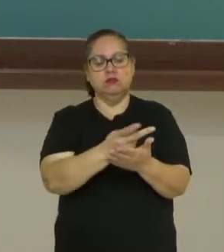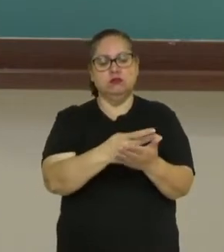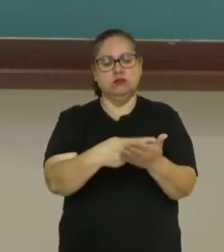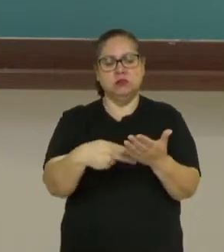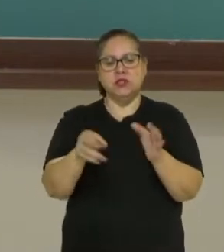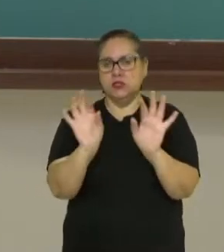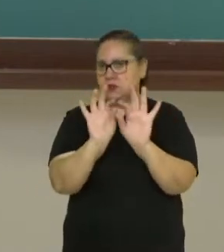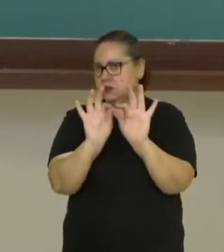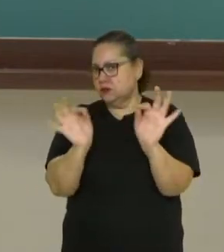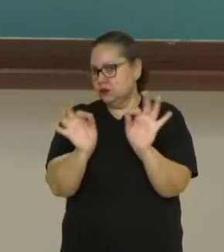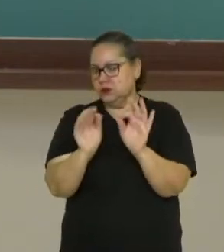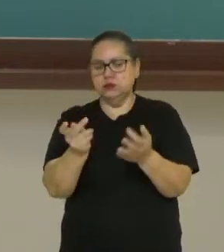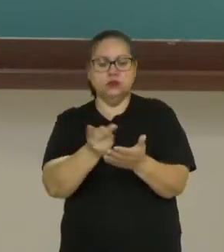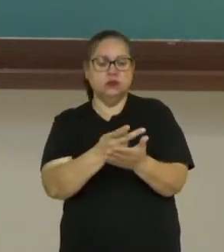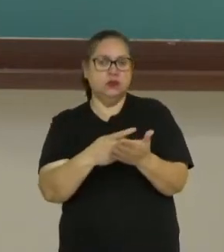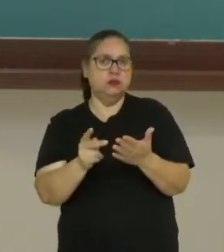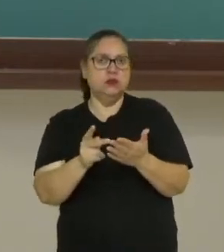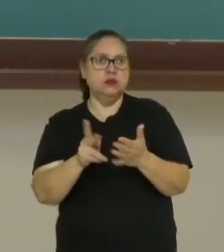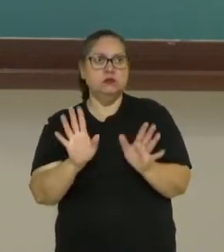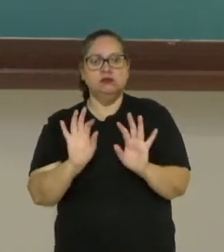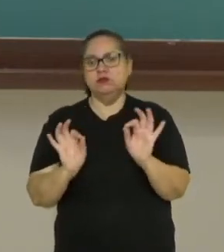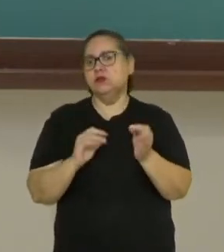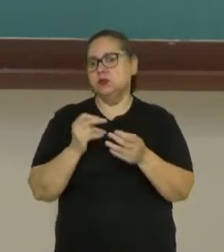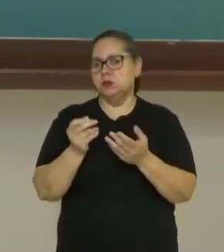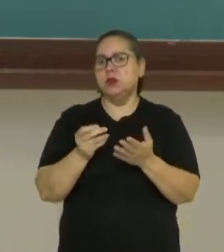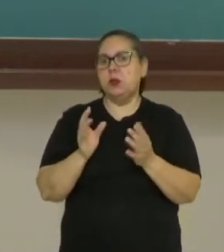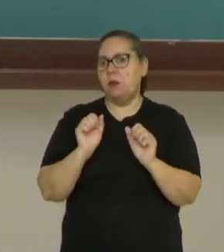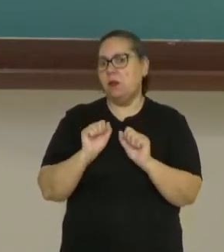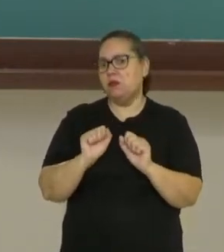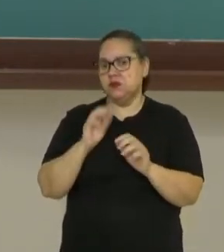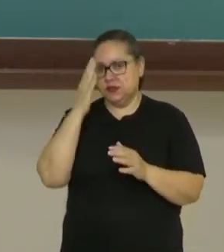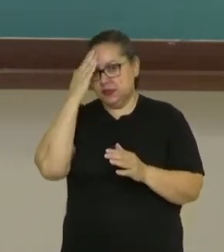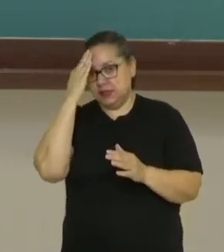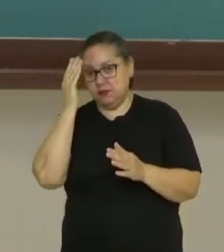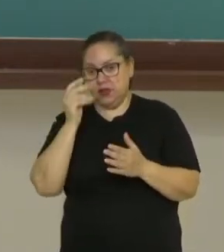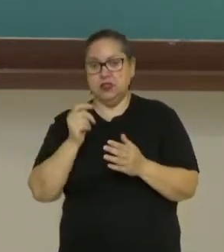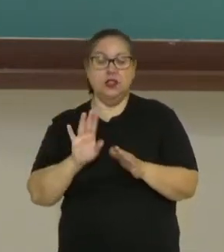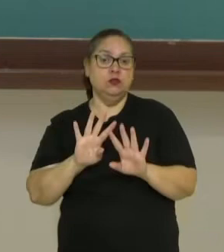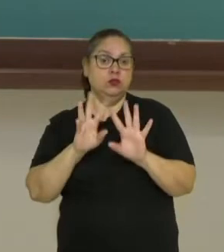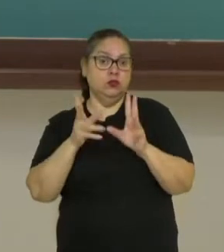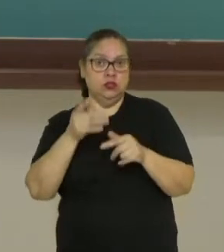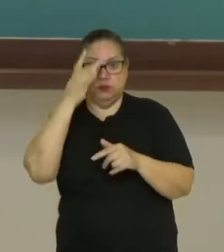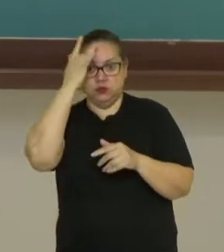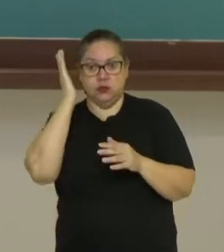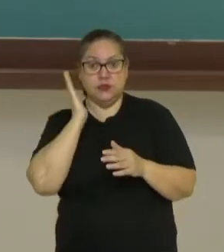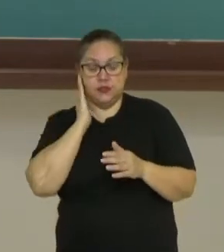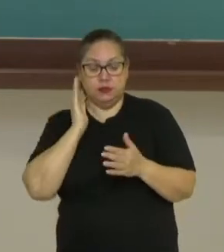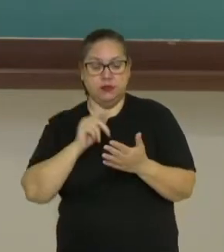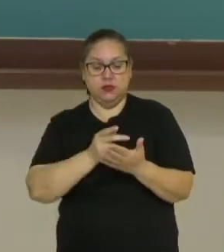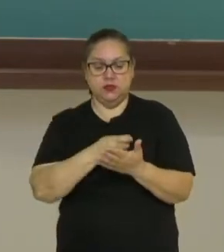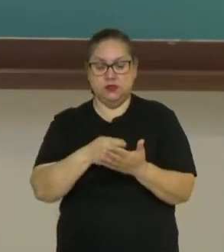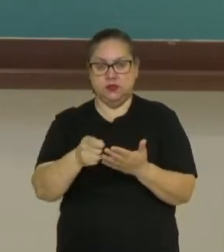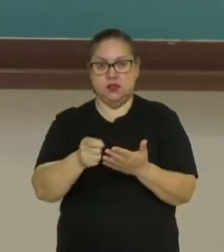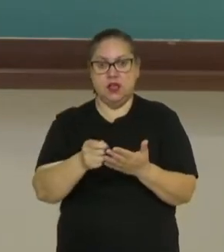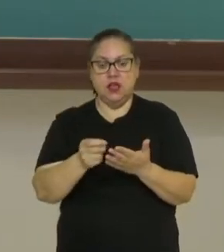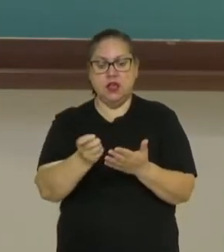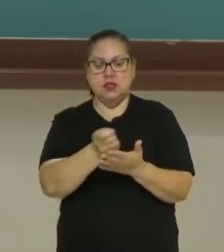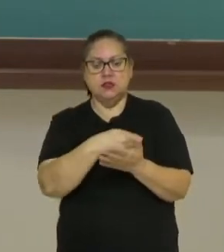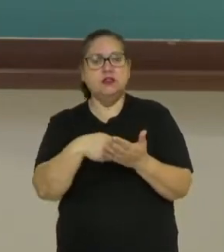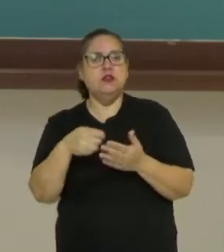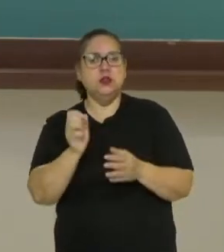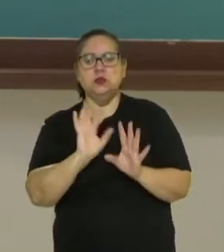por mais simples que seja o desenho, requer alguma habilidadezinha, né? E nem todos têm. Agora, escrever, a maioria